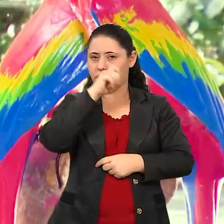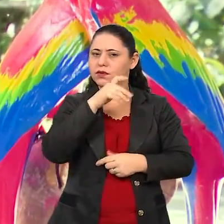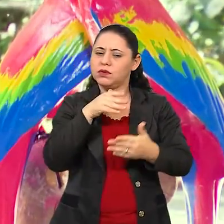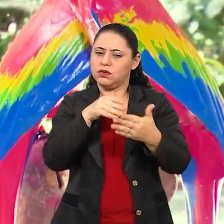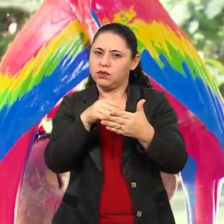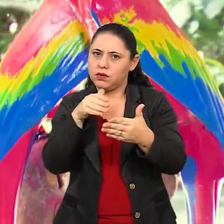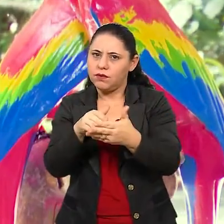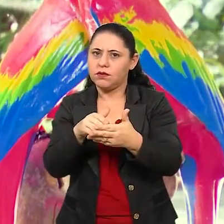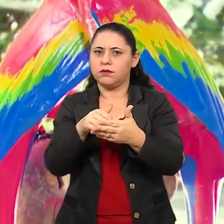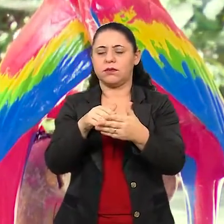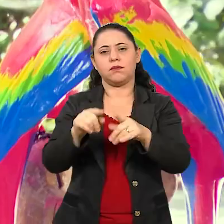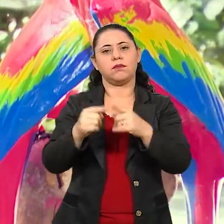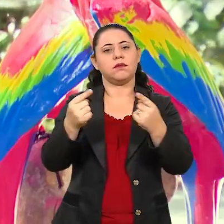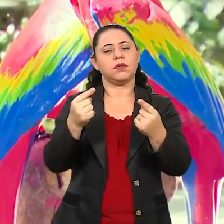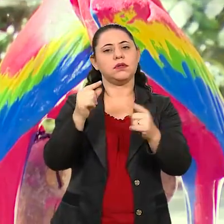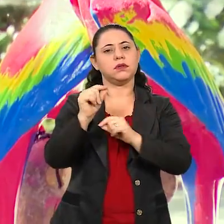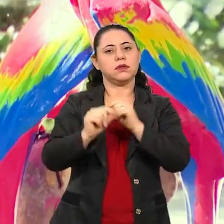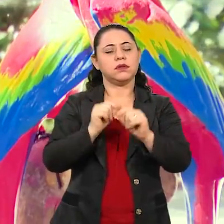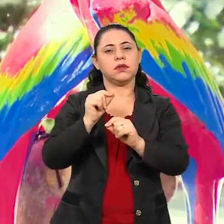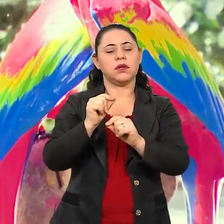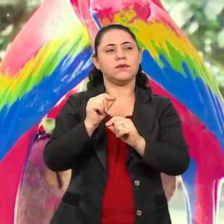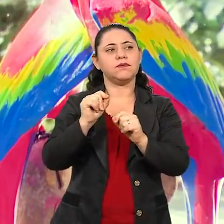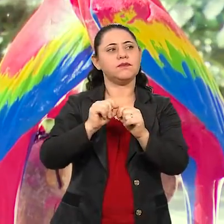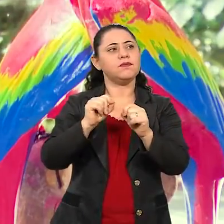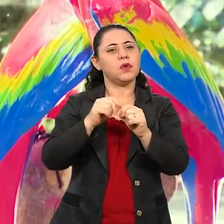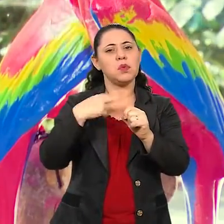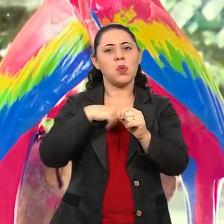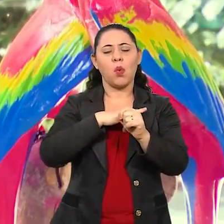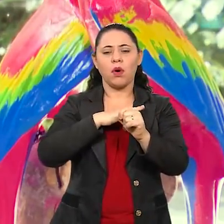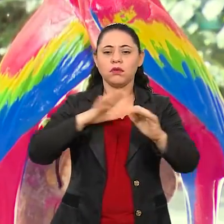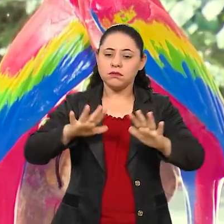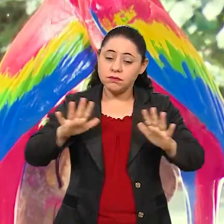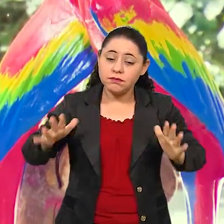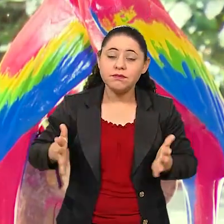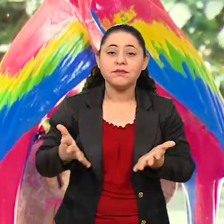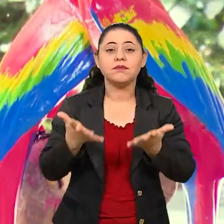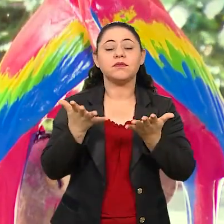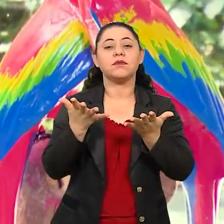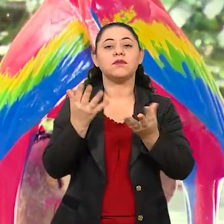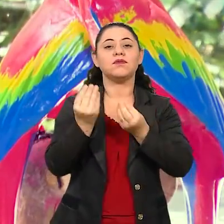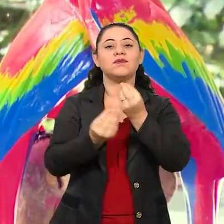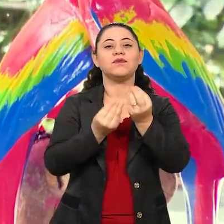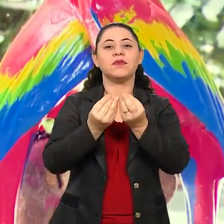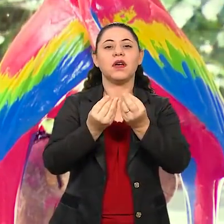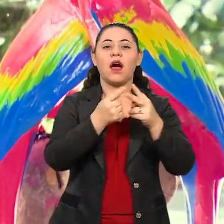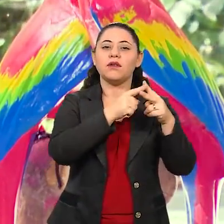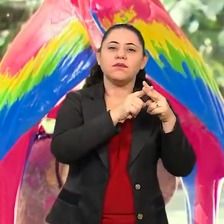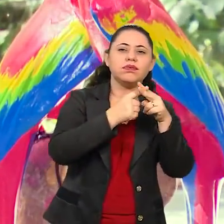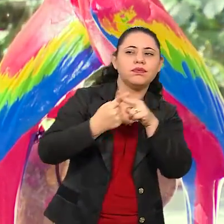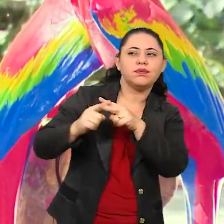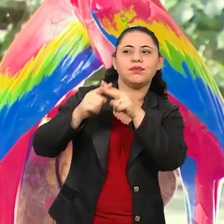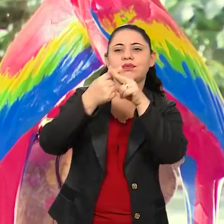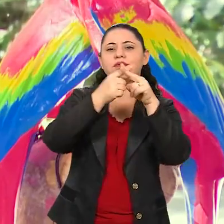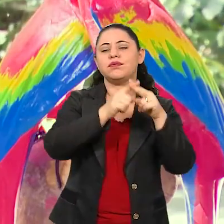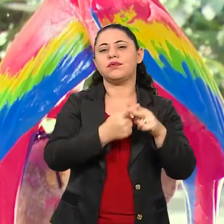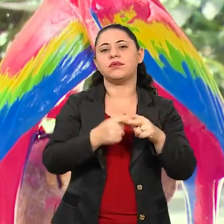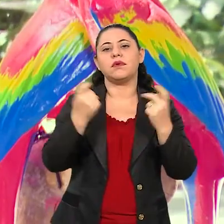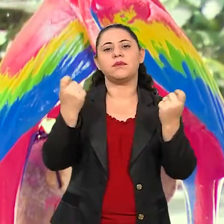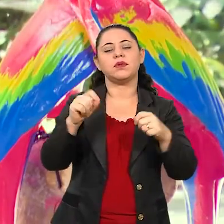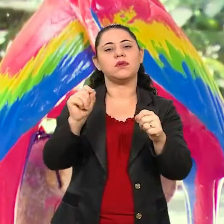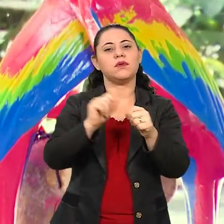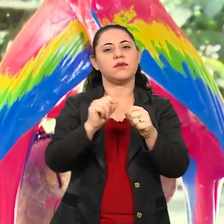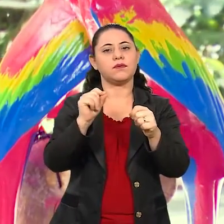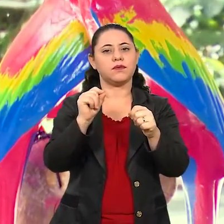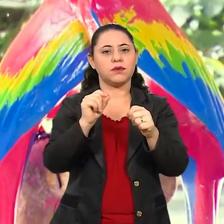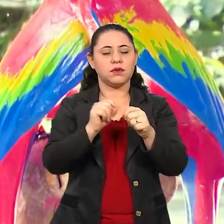panorâmico extremamente desafiador mas que nos motivou principalmente a tratarmos as reformas estruturantes